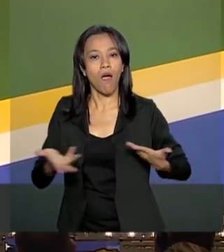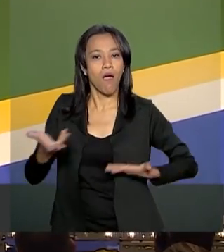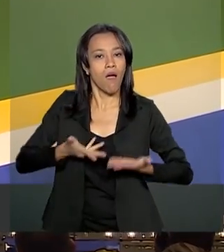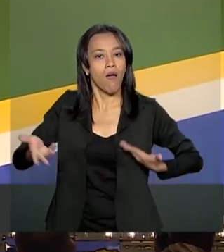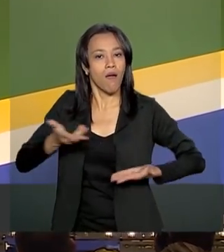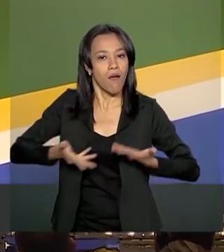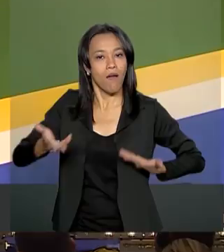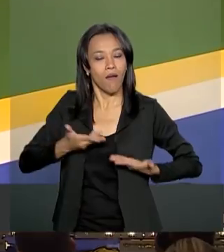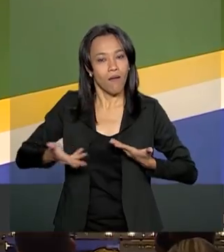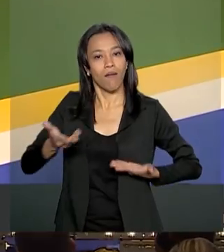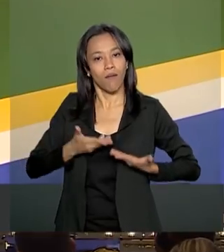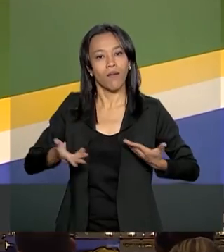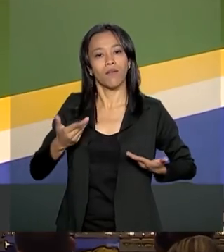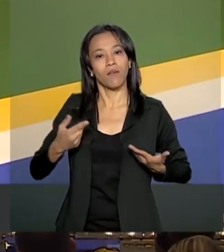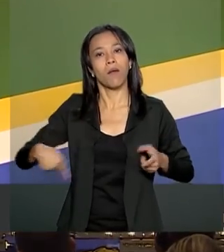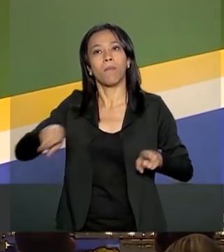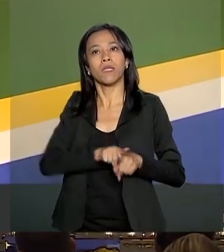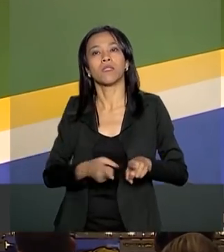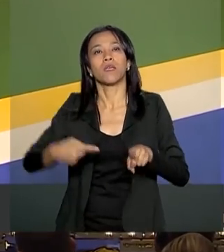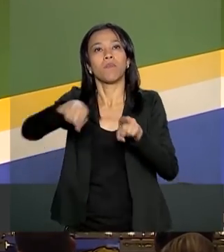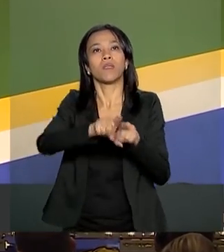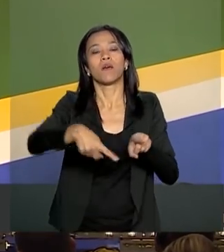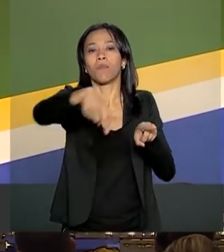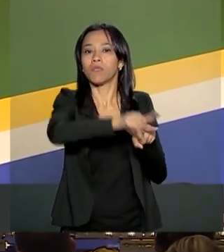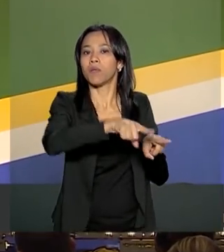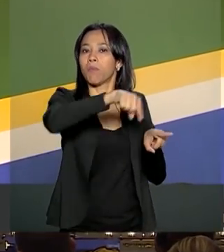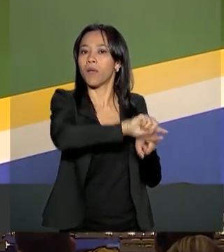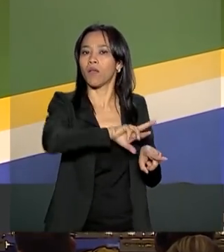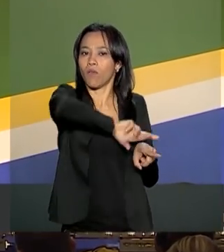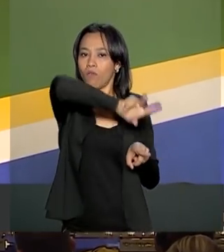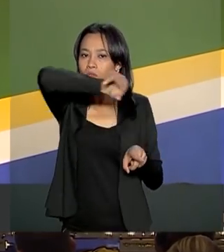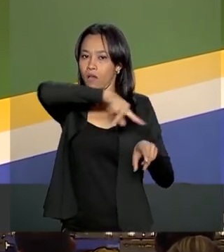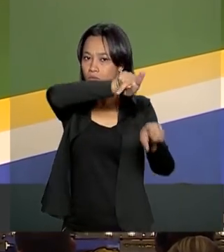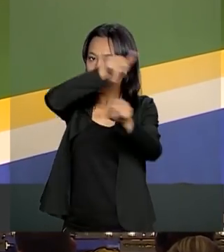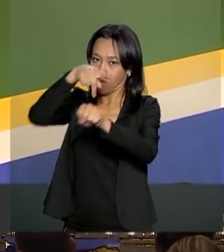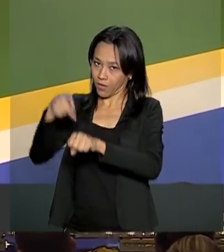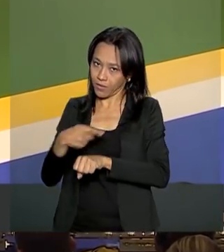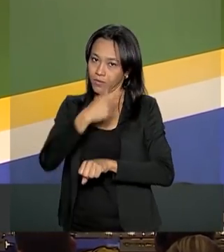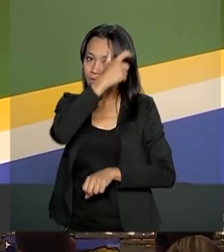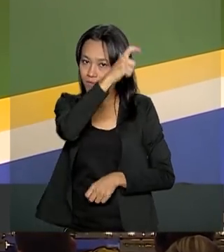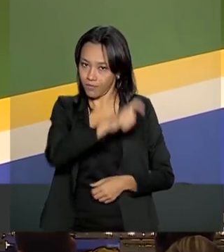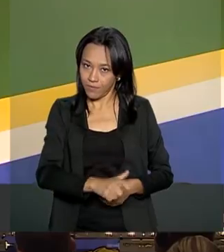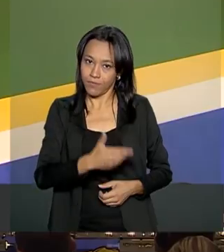a estas parcerias com outros países, o nosso prezado Ernesto Araújo.